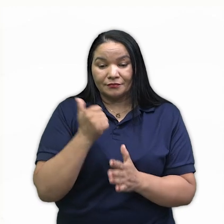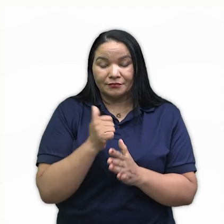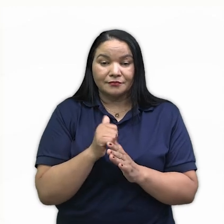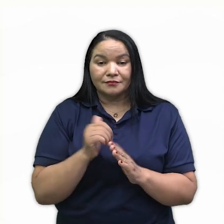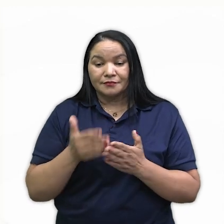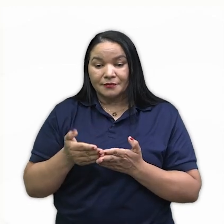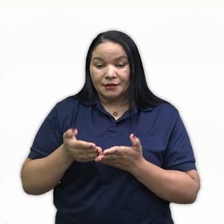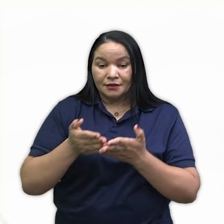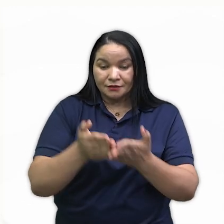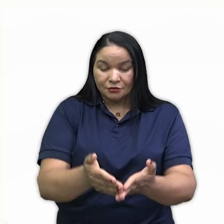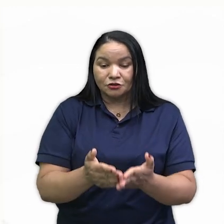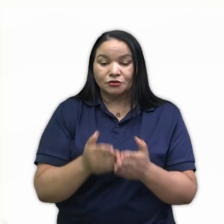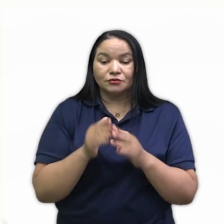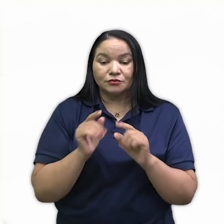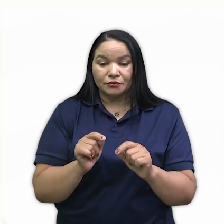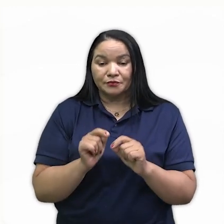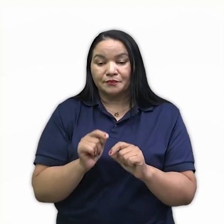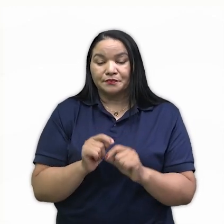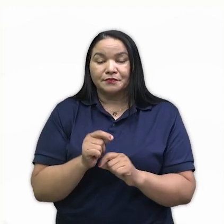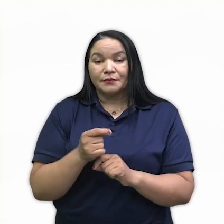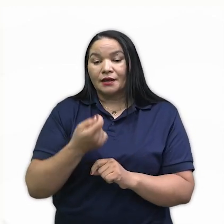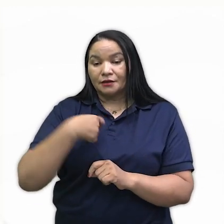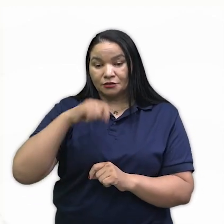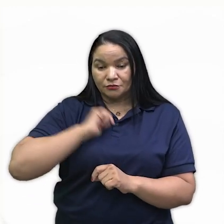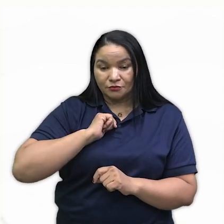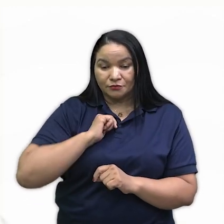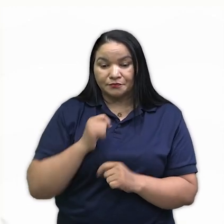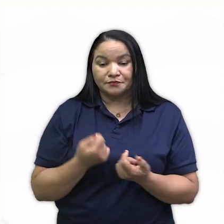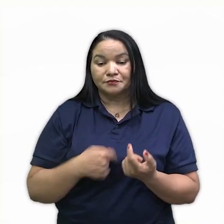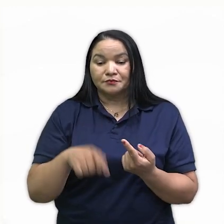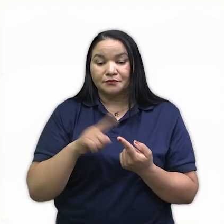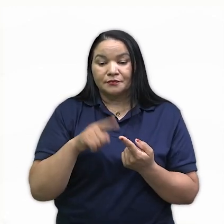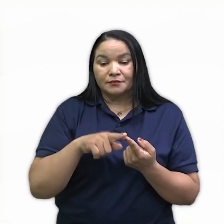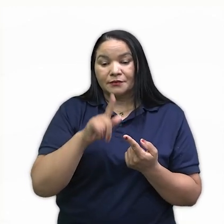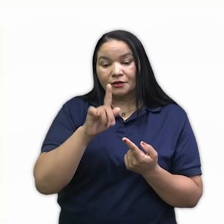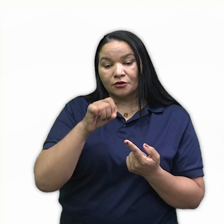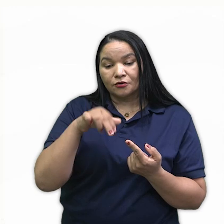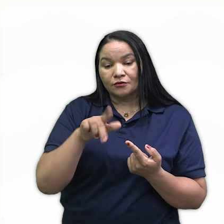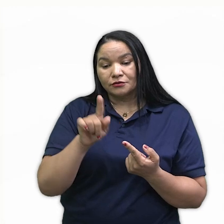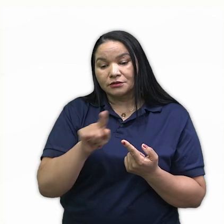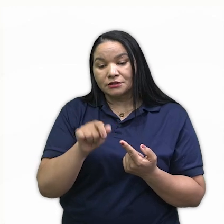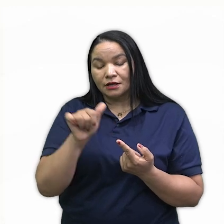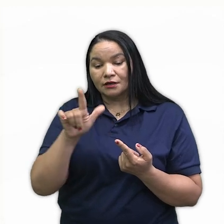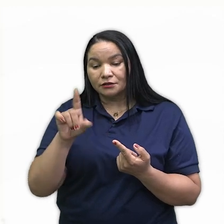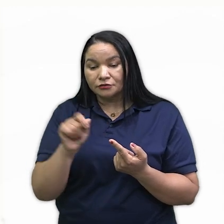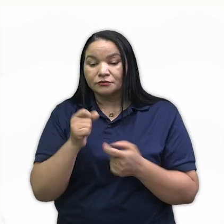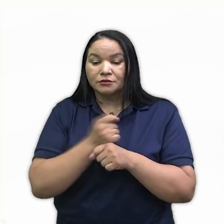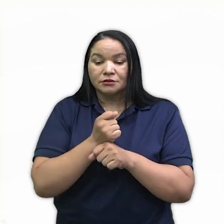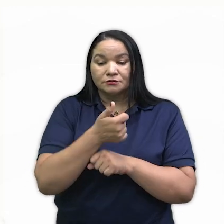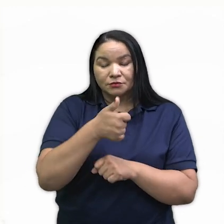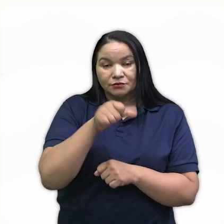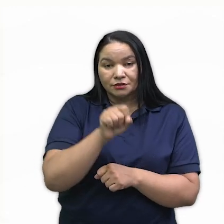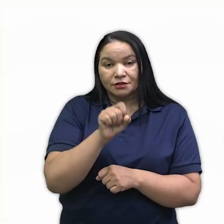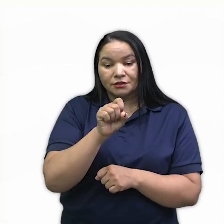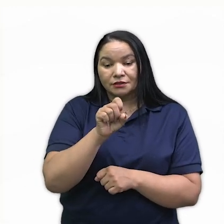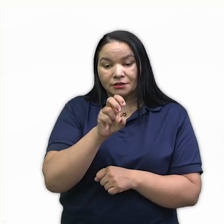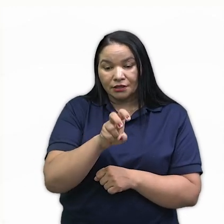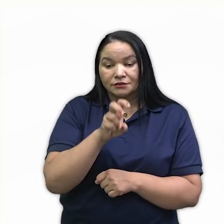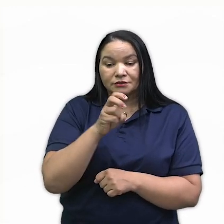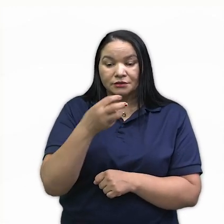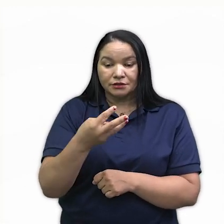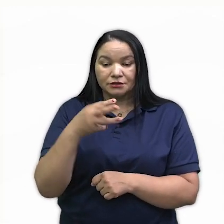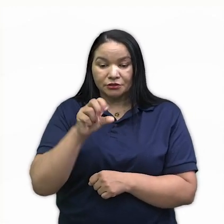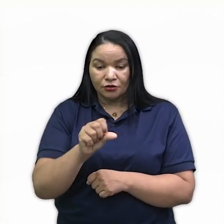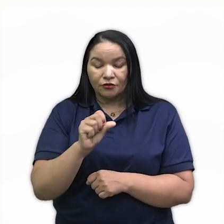expedições que eu quero destacar são as expedições espanholas. A de Gonçalo Pizarro, que aconteceu em 1539, ele partiu de Quito,